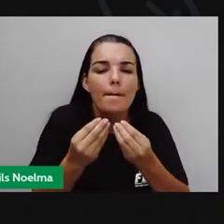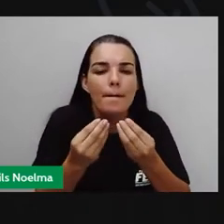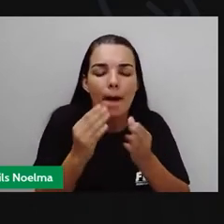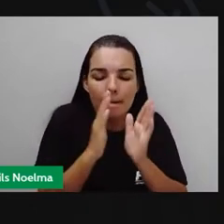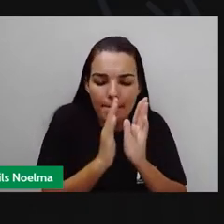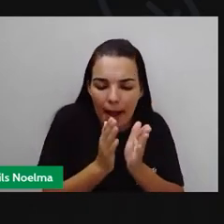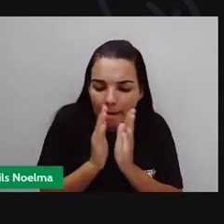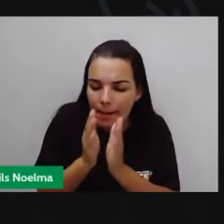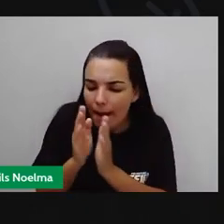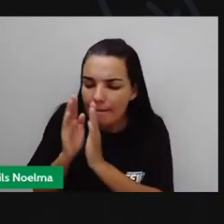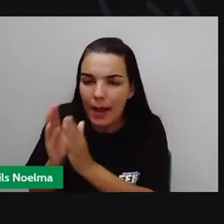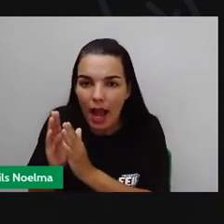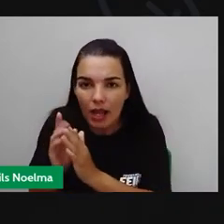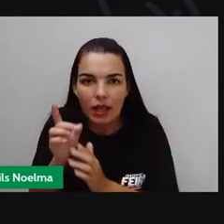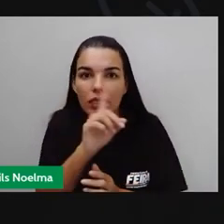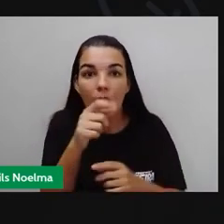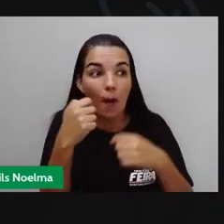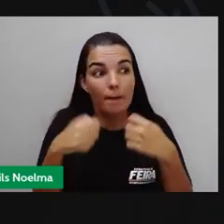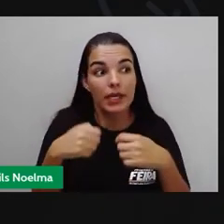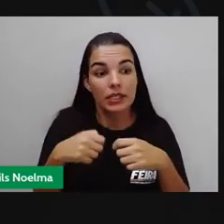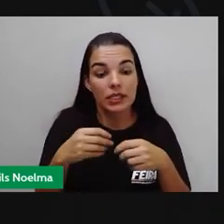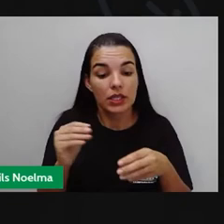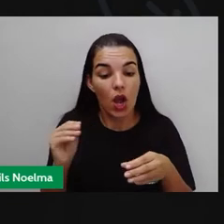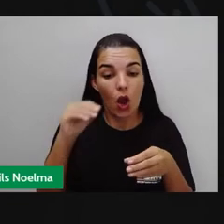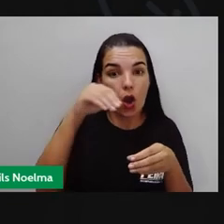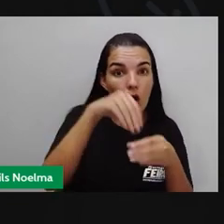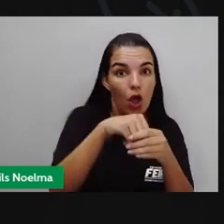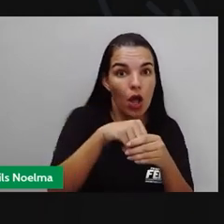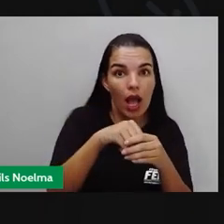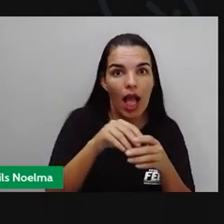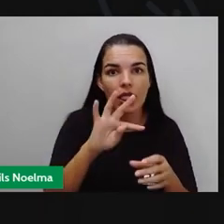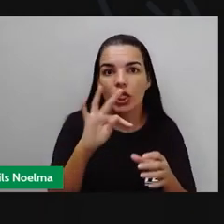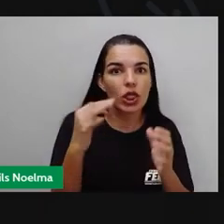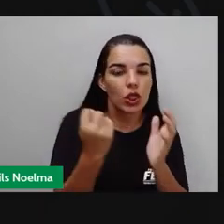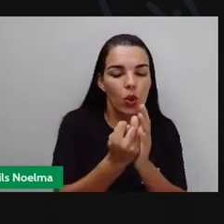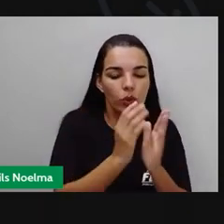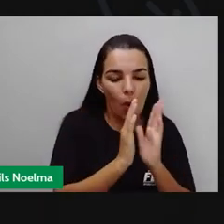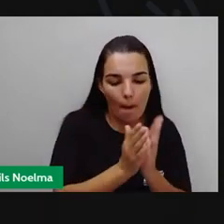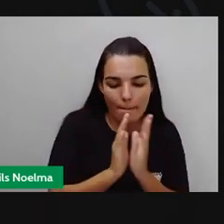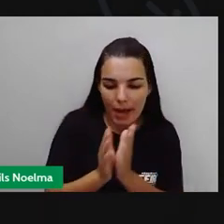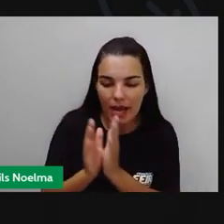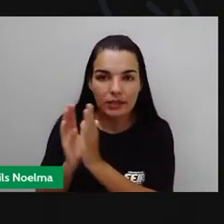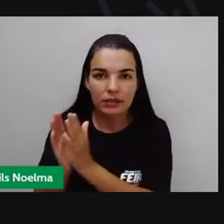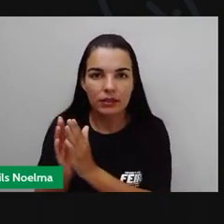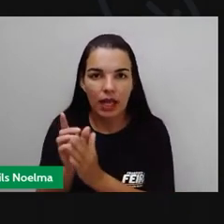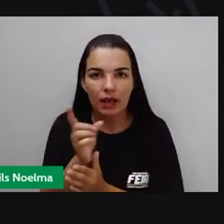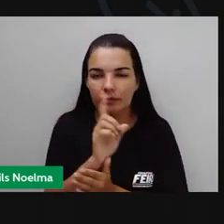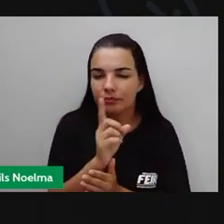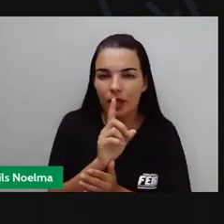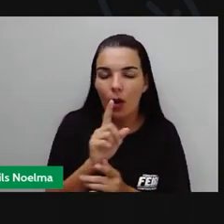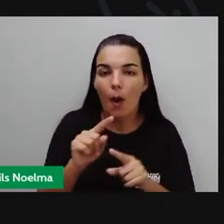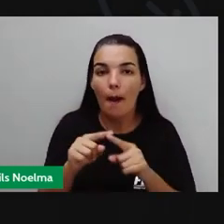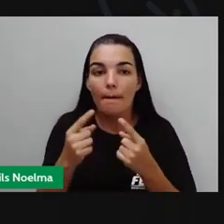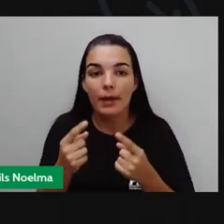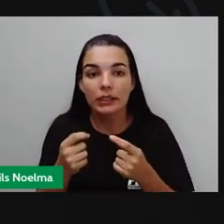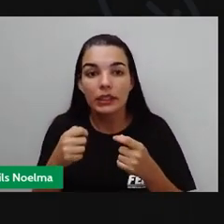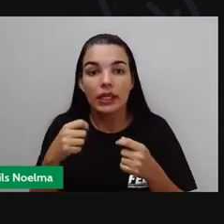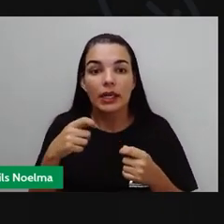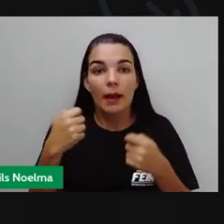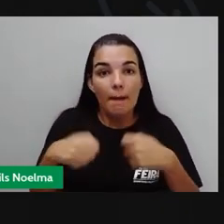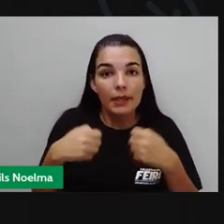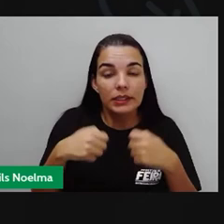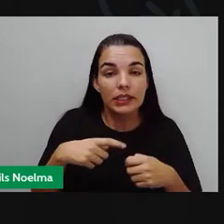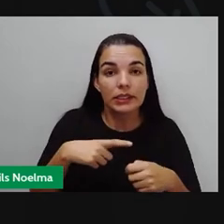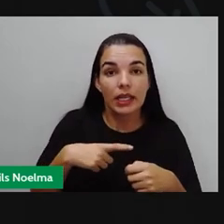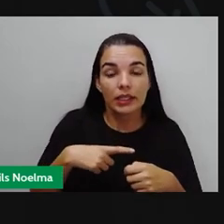Não precisam colocar todos os passos, como a própria colocou aqui, é, mais ou menos 27 passos de quadrilha, não precisa ter